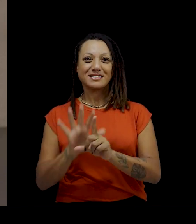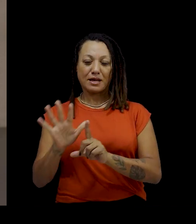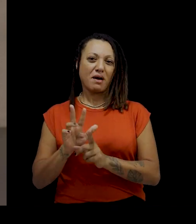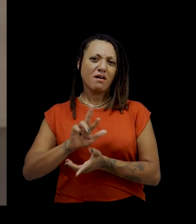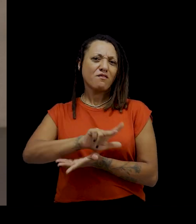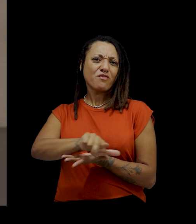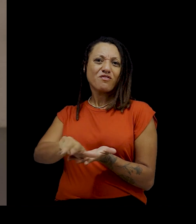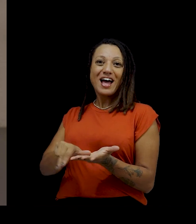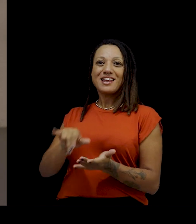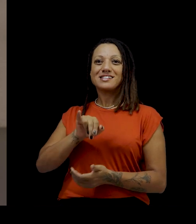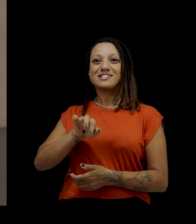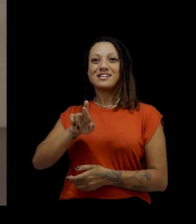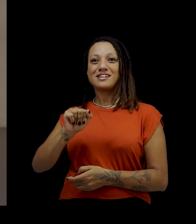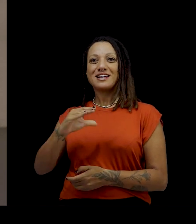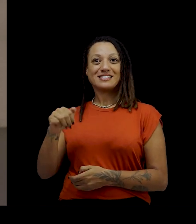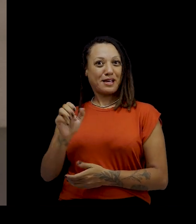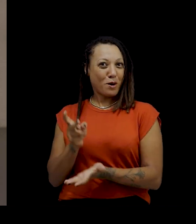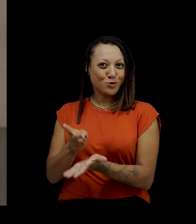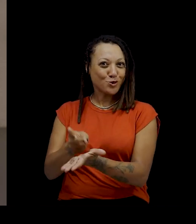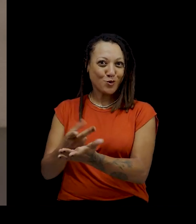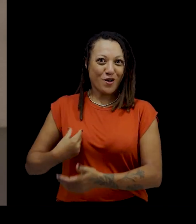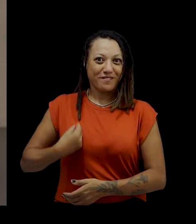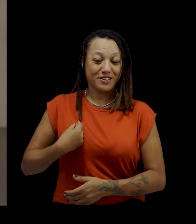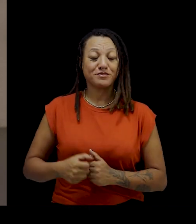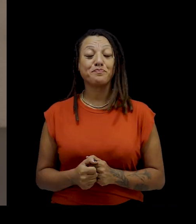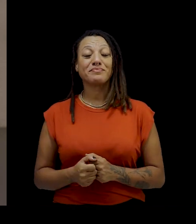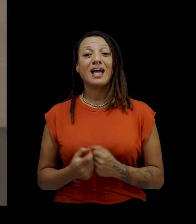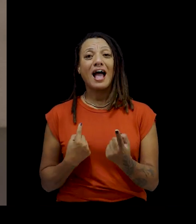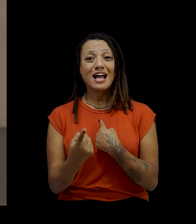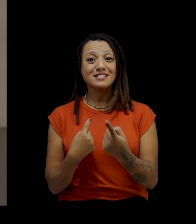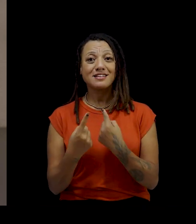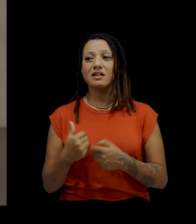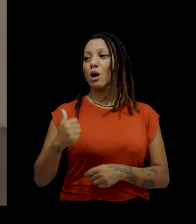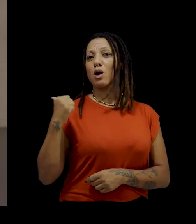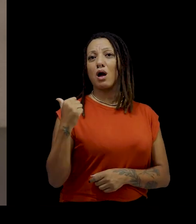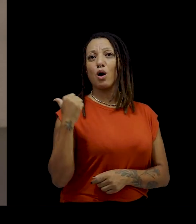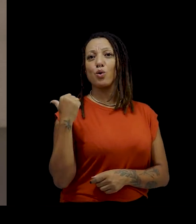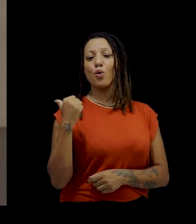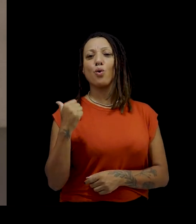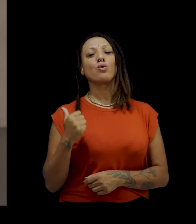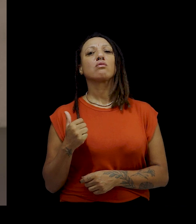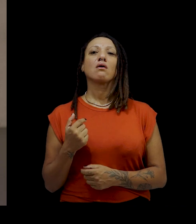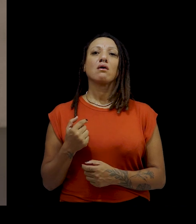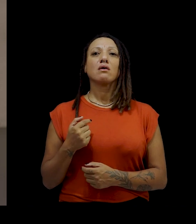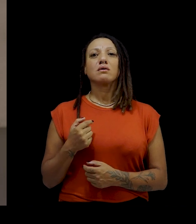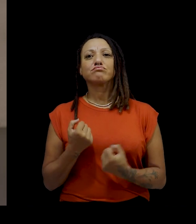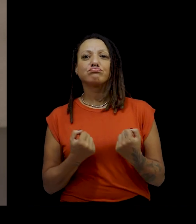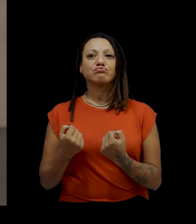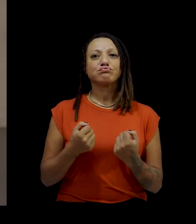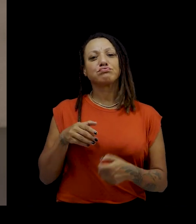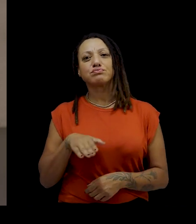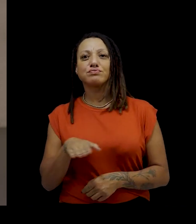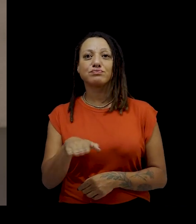Várias, né, dessas Iracemas, elas seguem ali existindo. Seguia ali naquela estrada, pegando carona no meio, num limbo